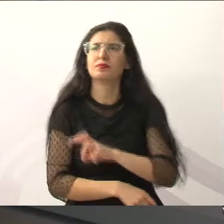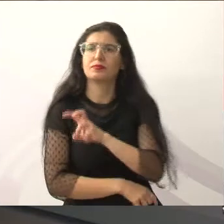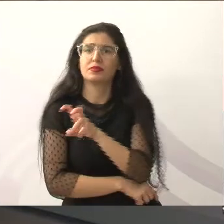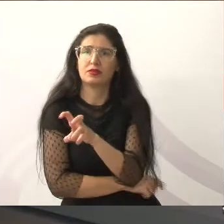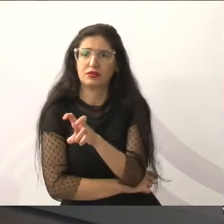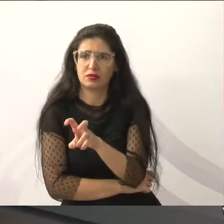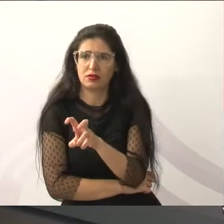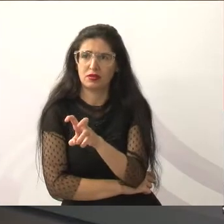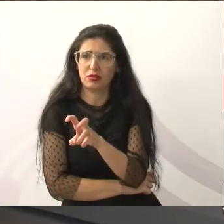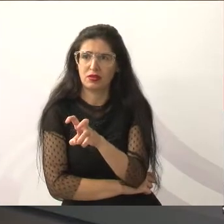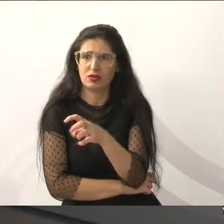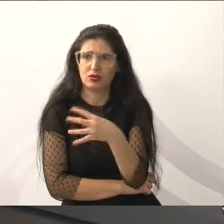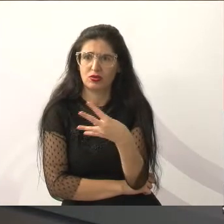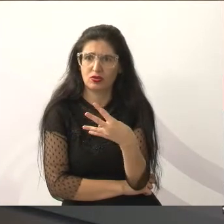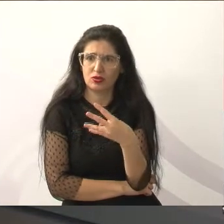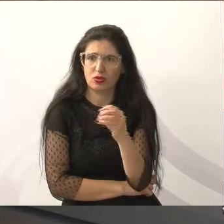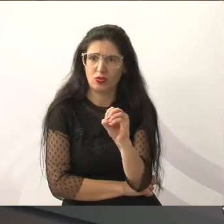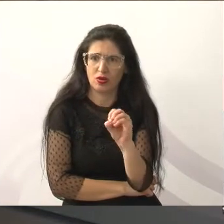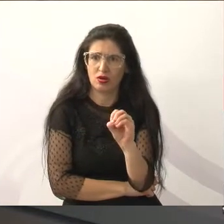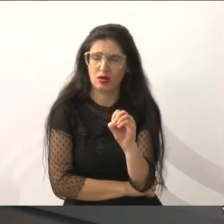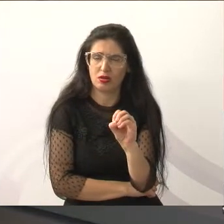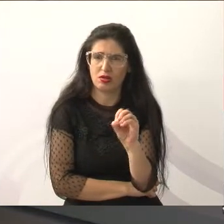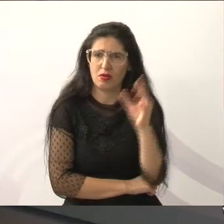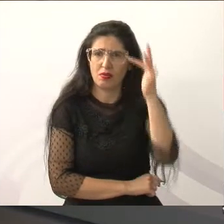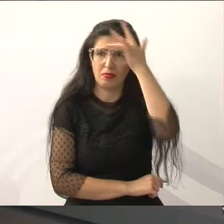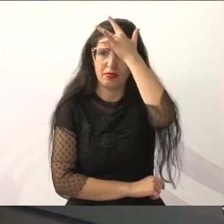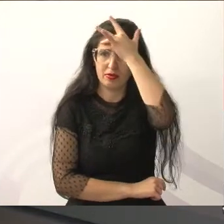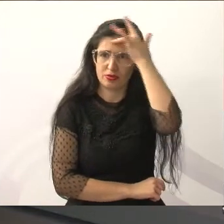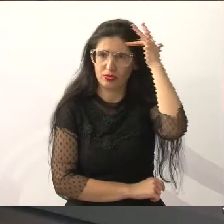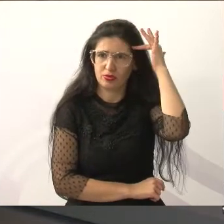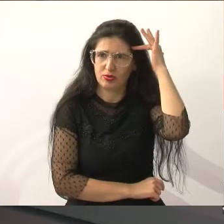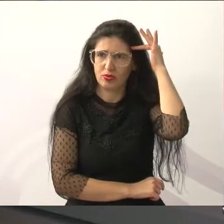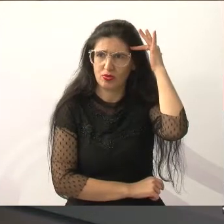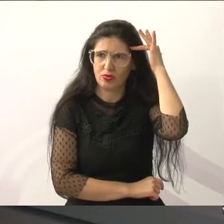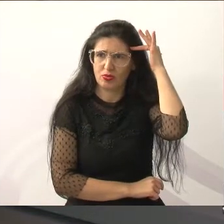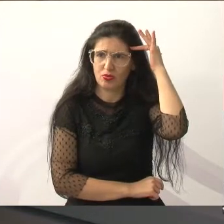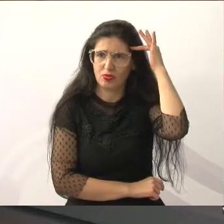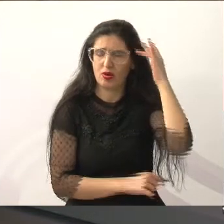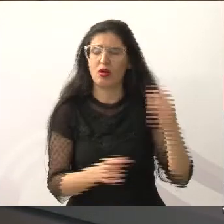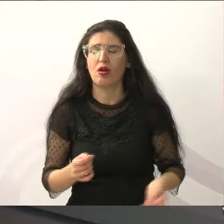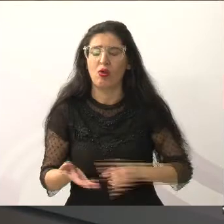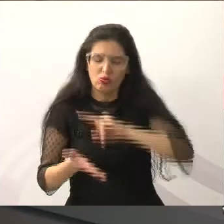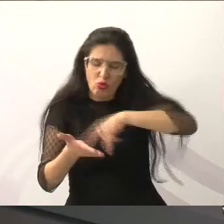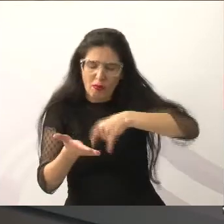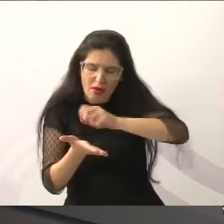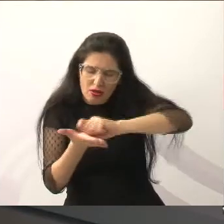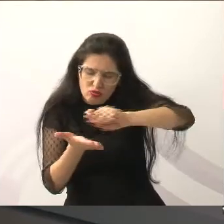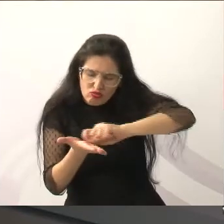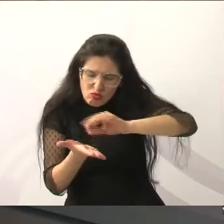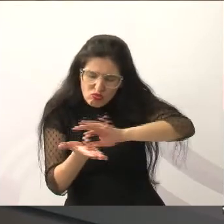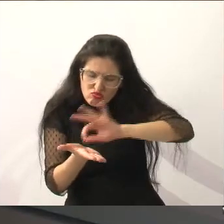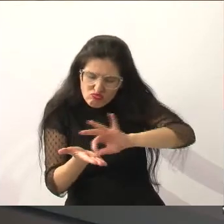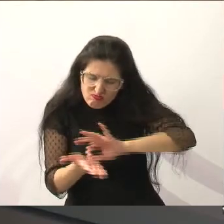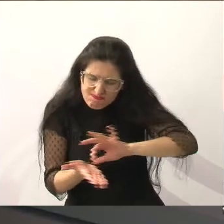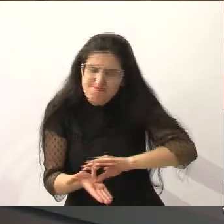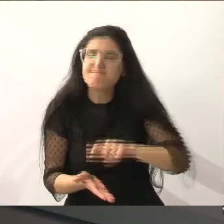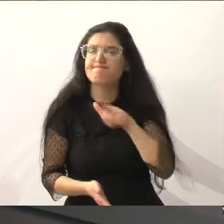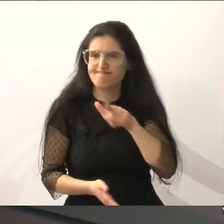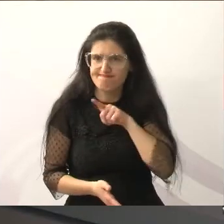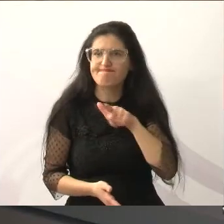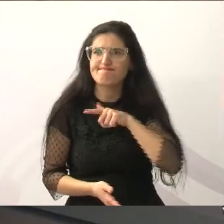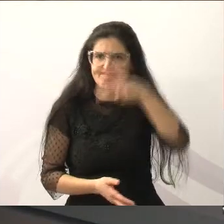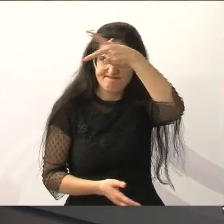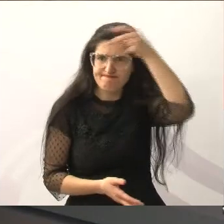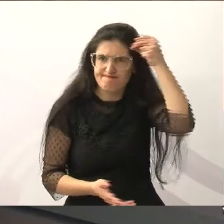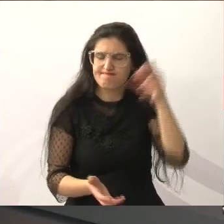540, né, as pessoas aí que são cadastradas na prefeitura de Jacareí.